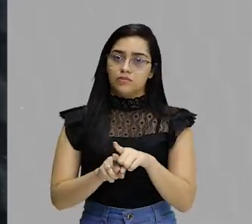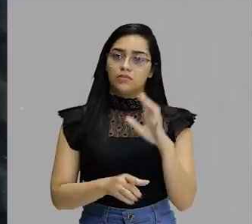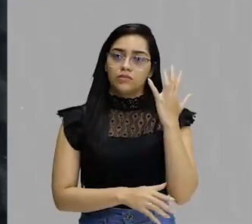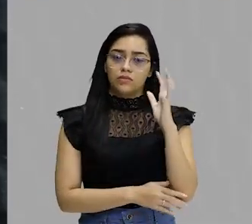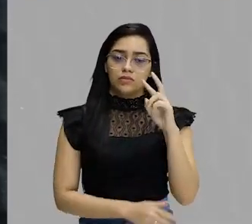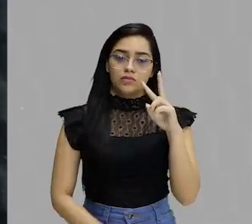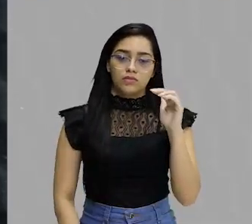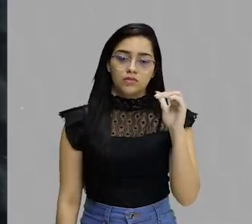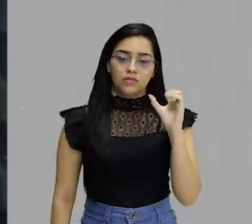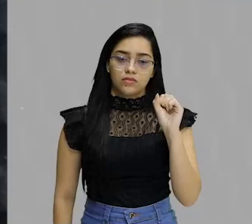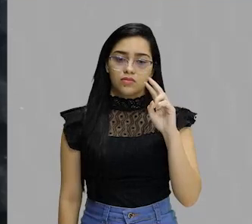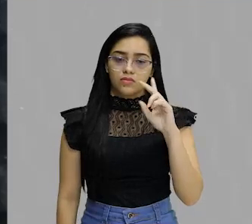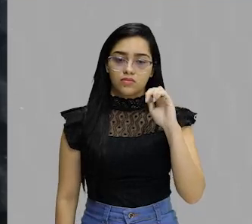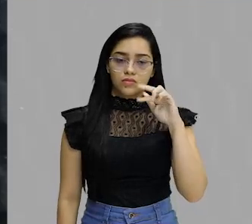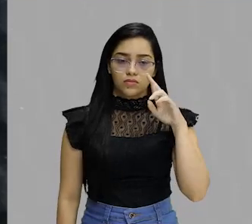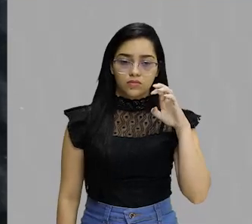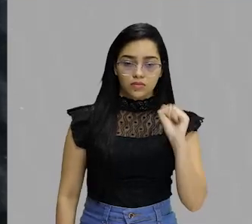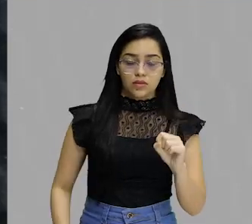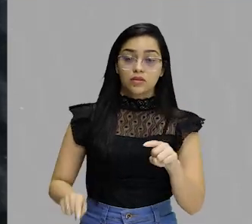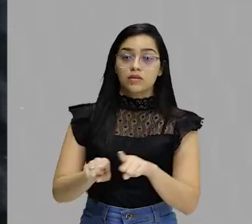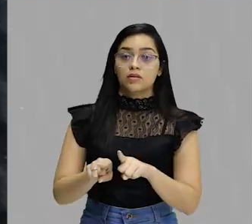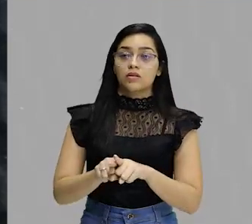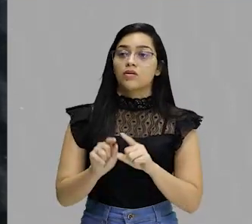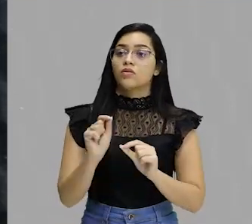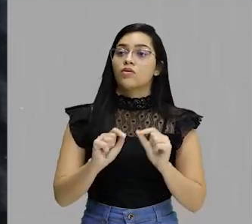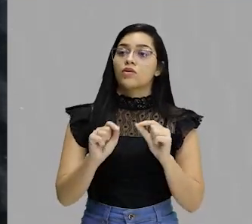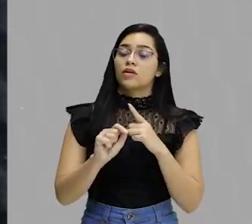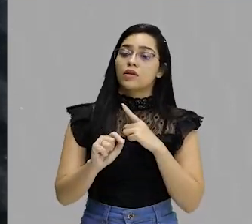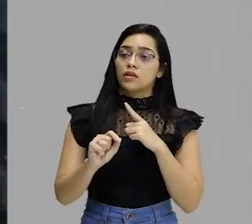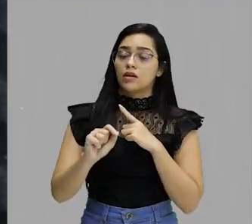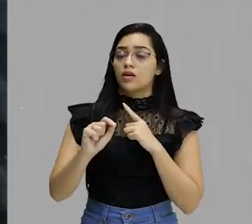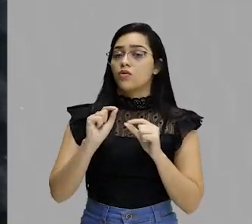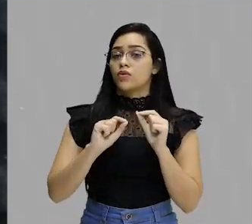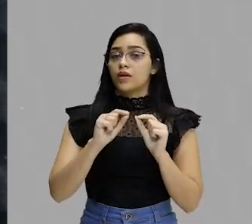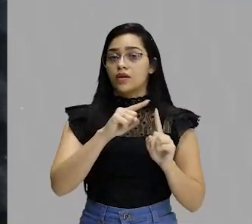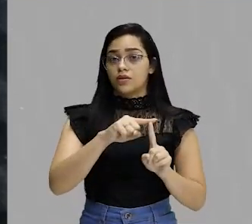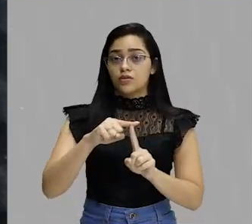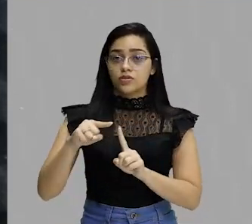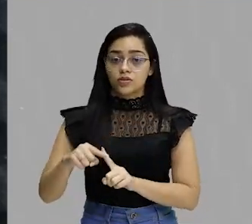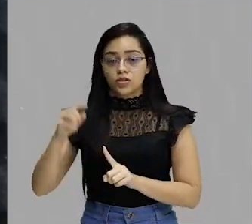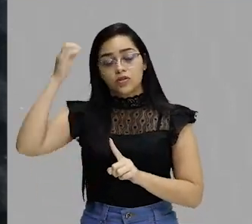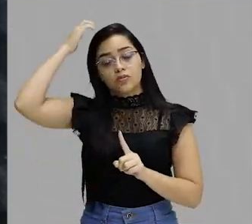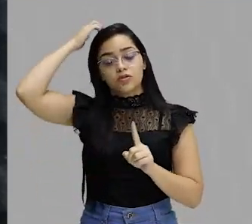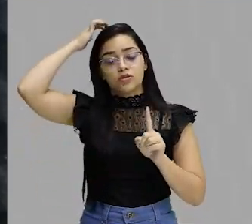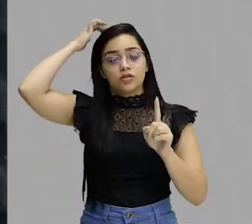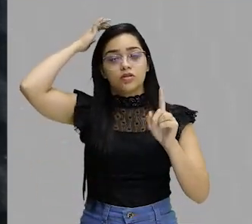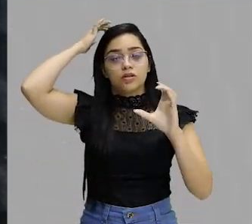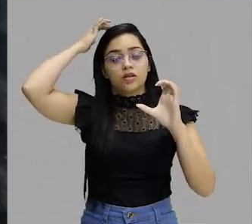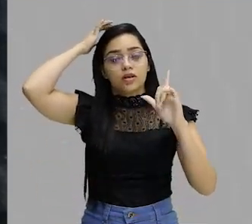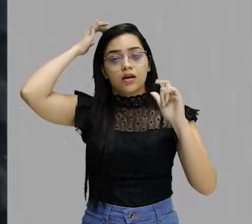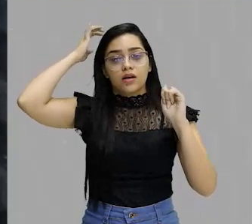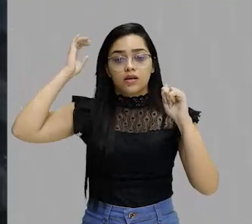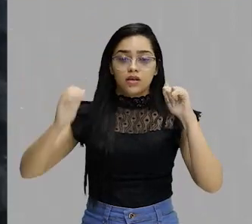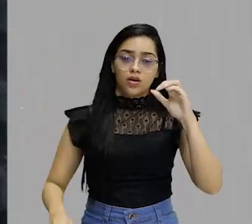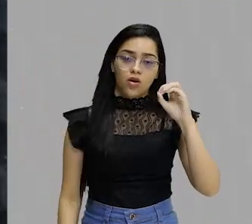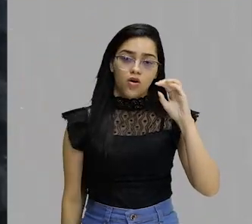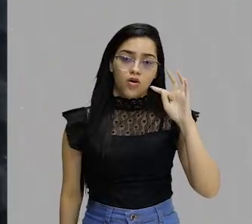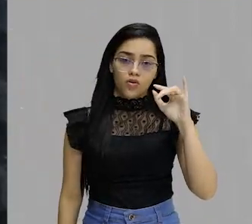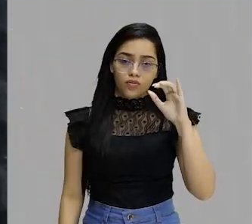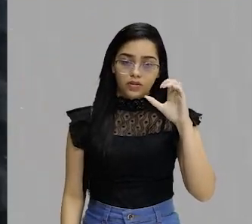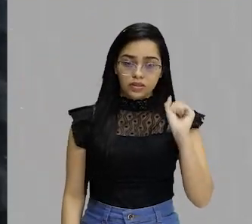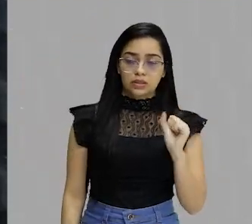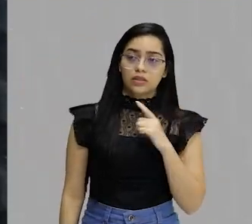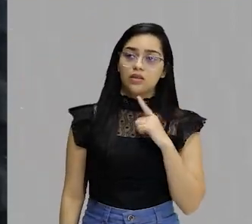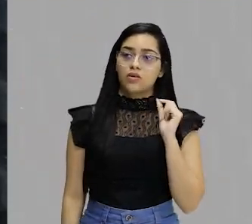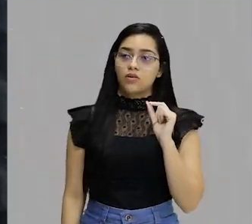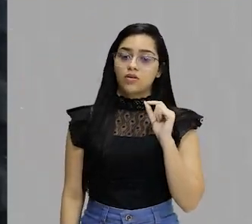A presença dos vasos condutores faz com que as plantas tenham a classificação de traqueófitas, por causa da presença